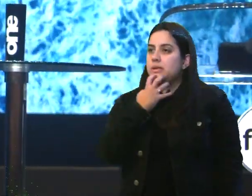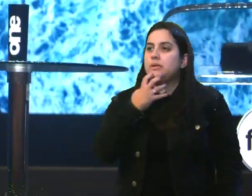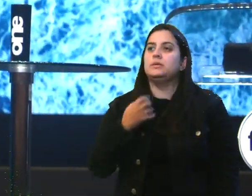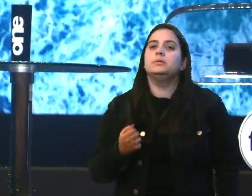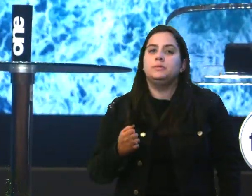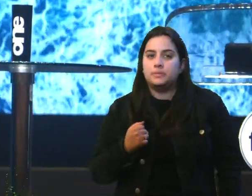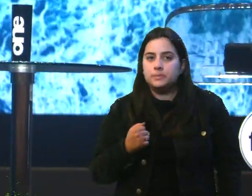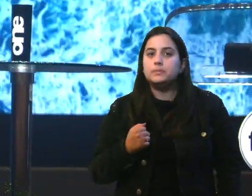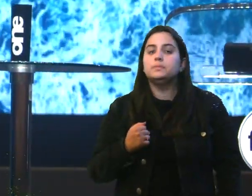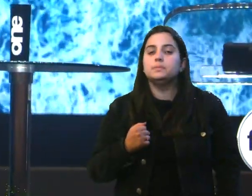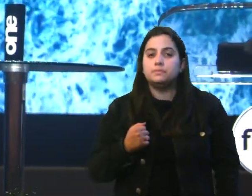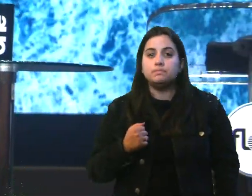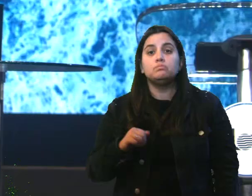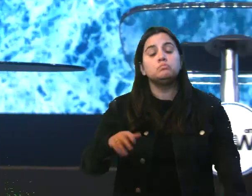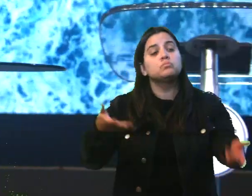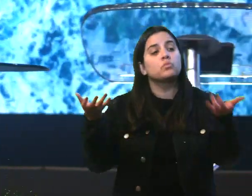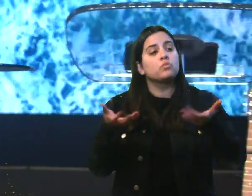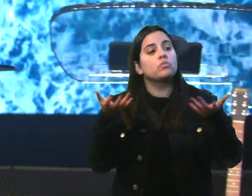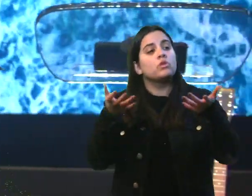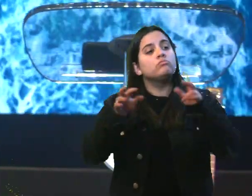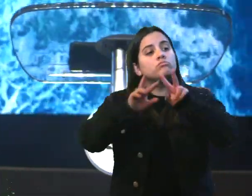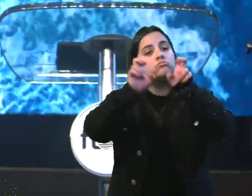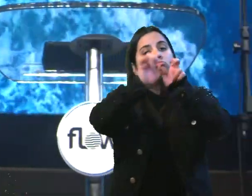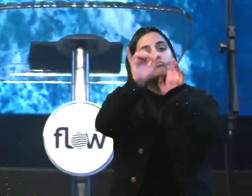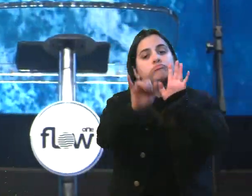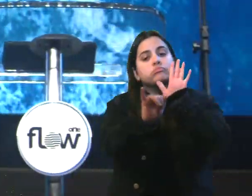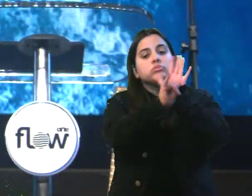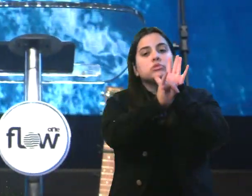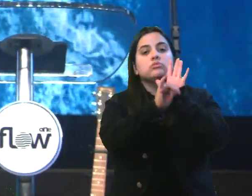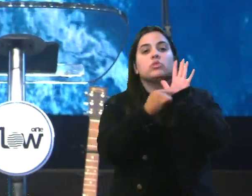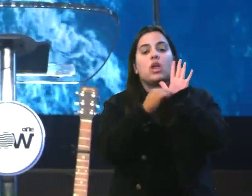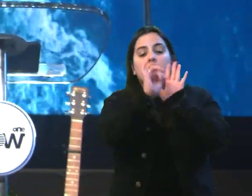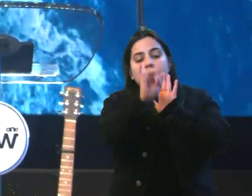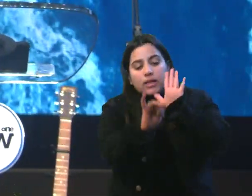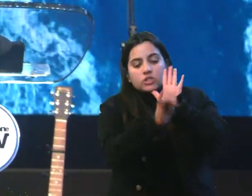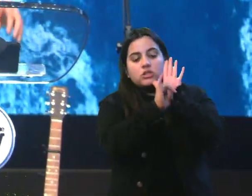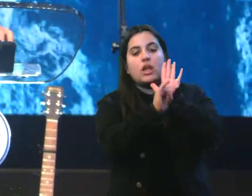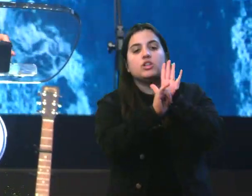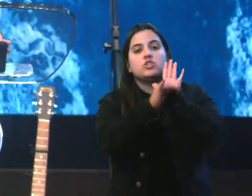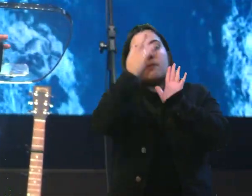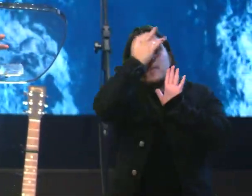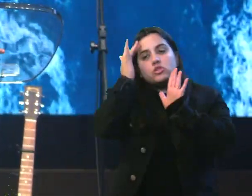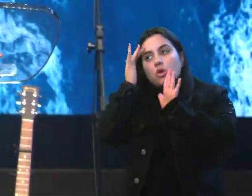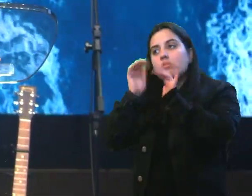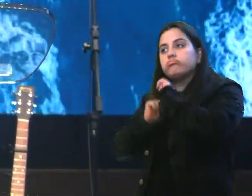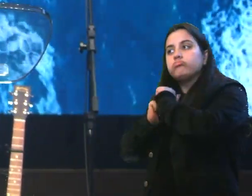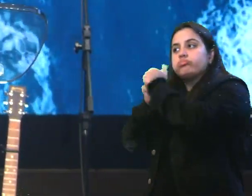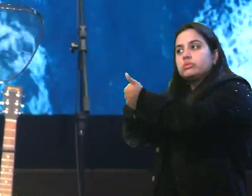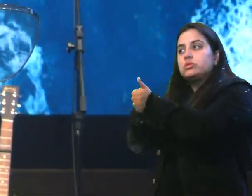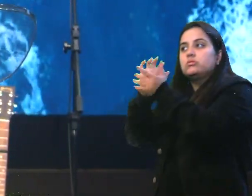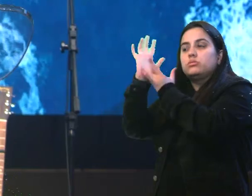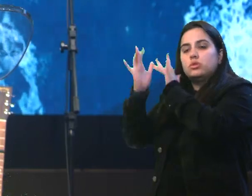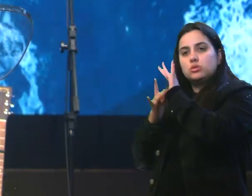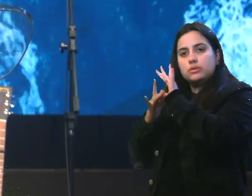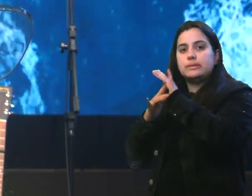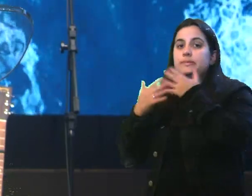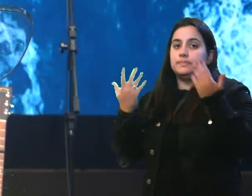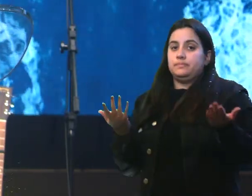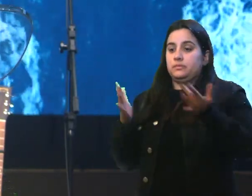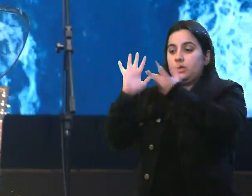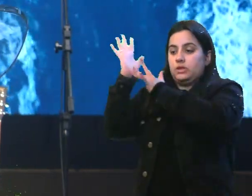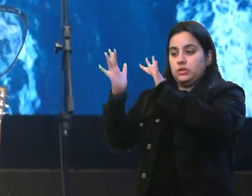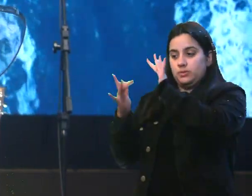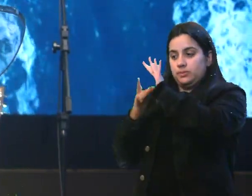E eu queria hoje falar sobre essa identidade. A identidade do seguidor de Jesus. Jesus, ele está